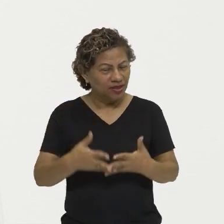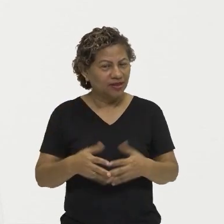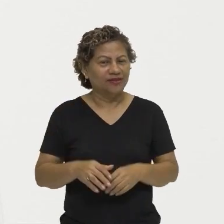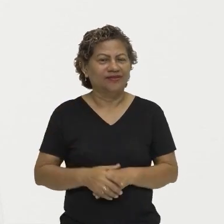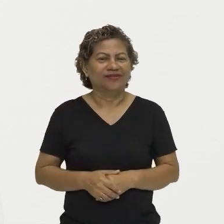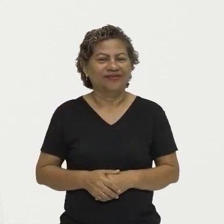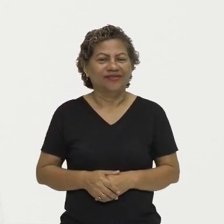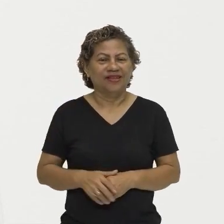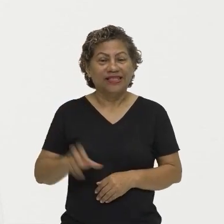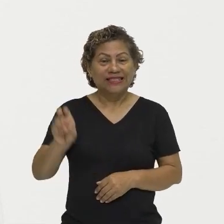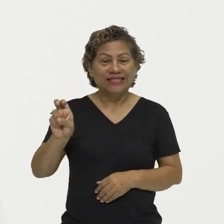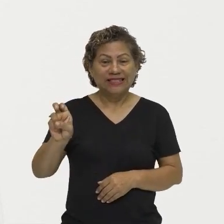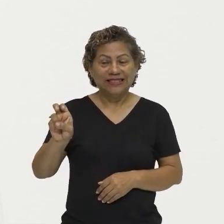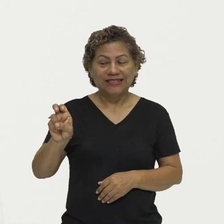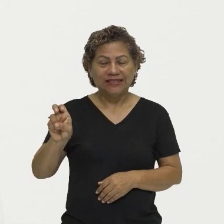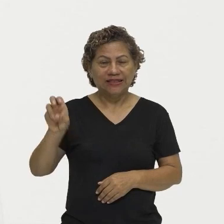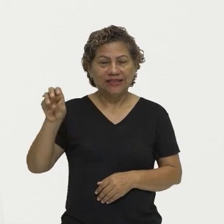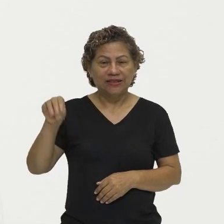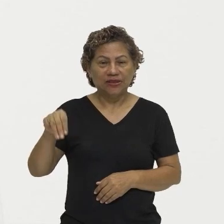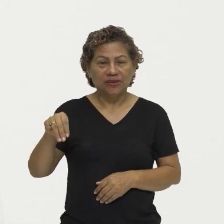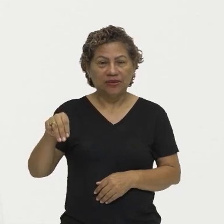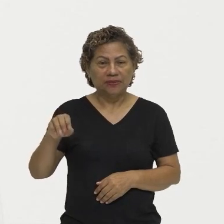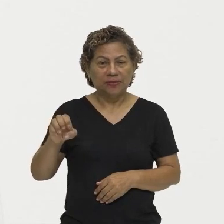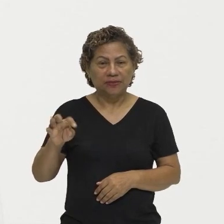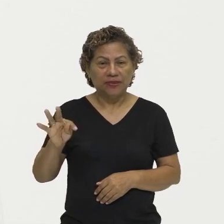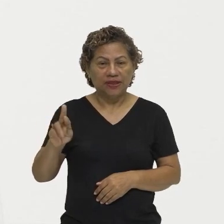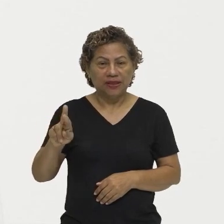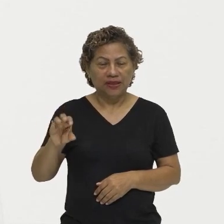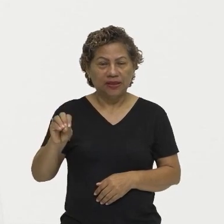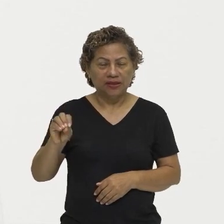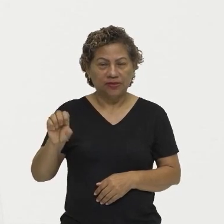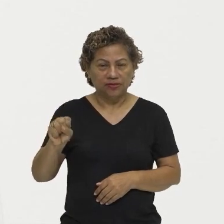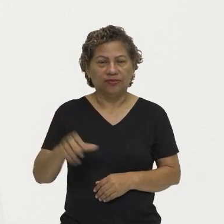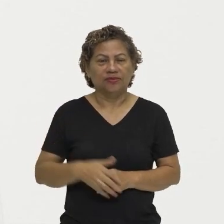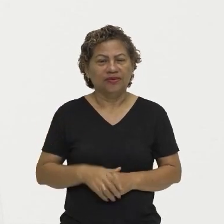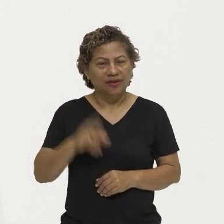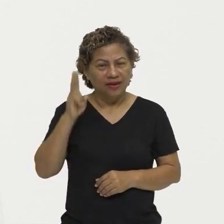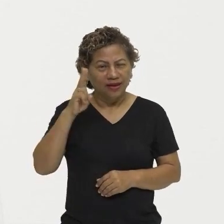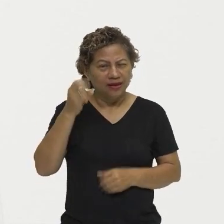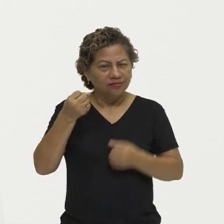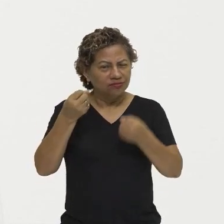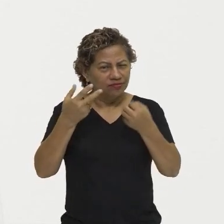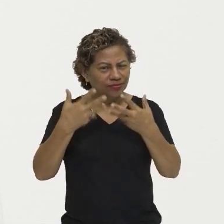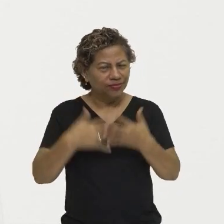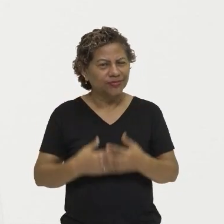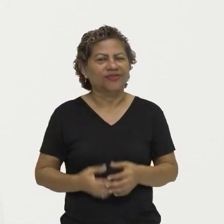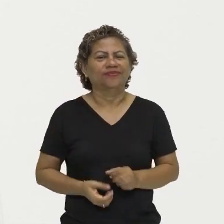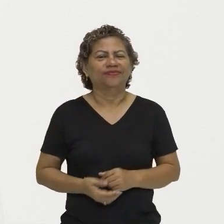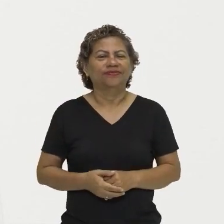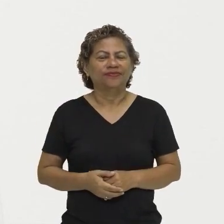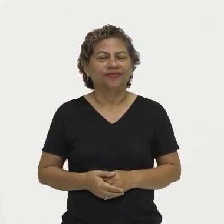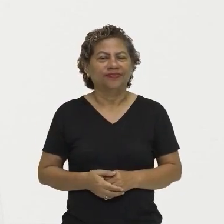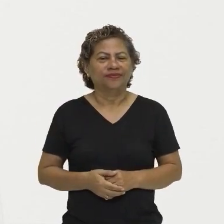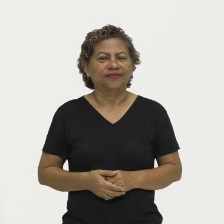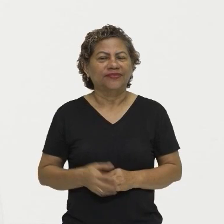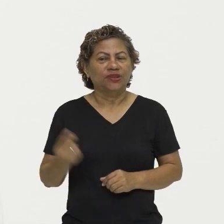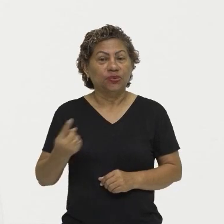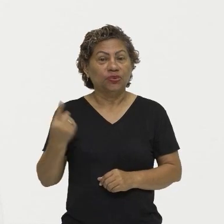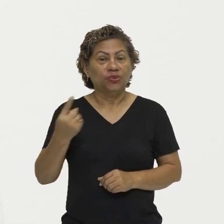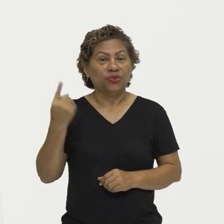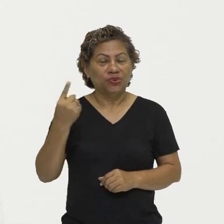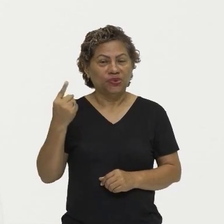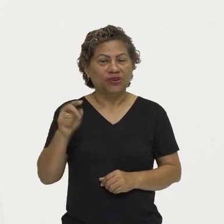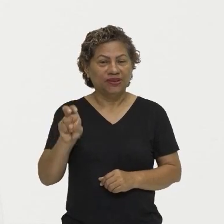Vale 5 metros. Olha aqui, se não lembra, está aqui no nosso enunciado, ó, a altura dele, 5